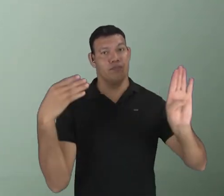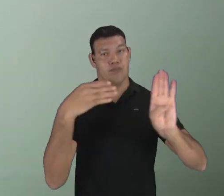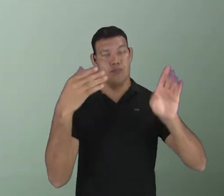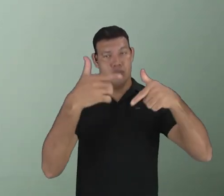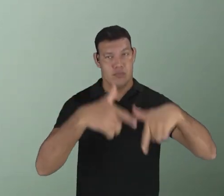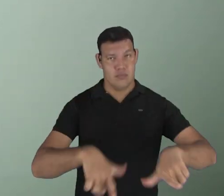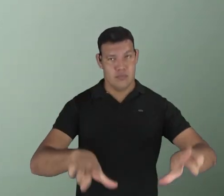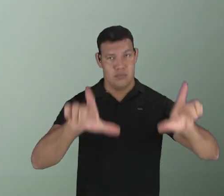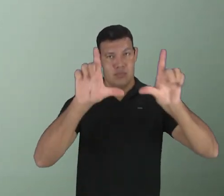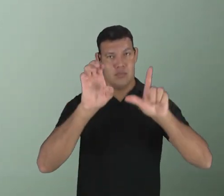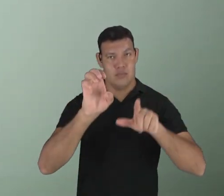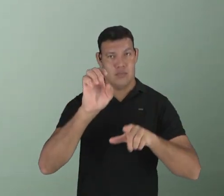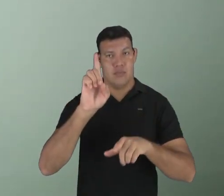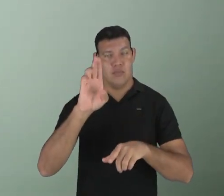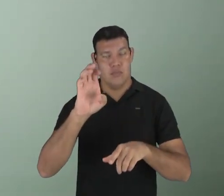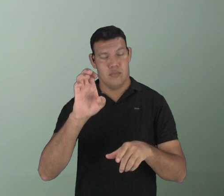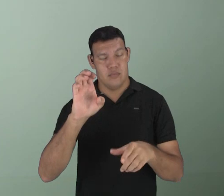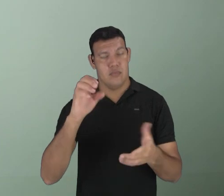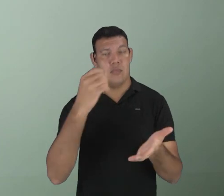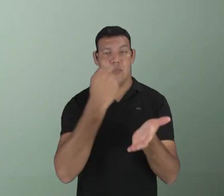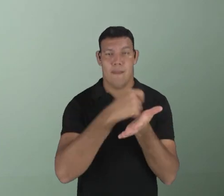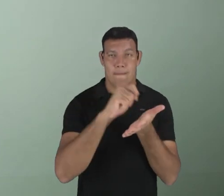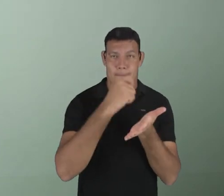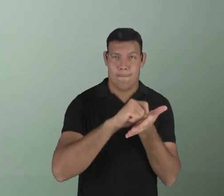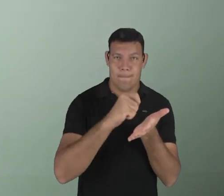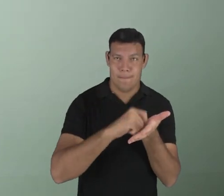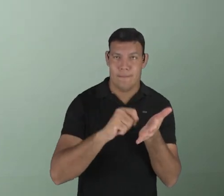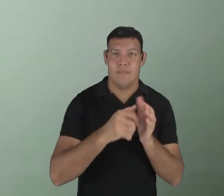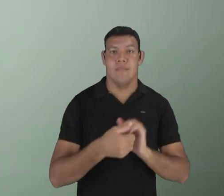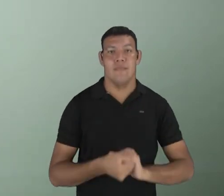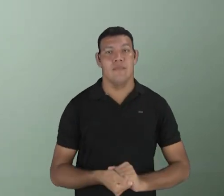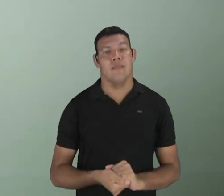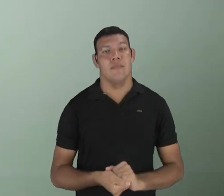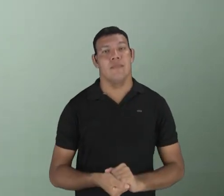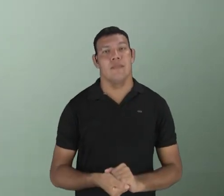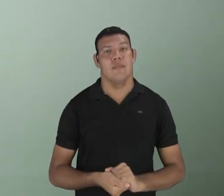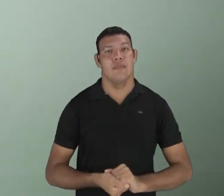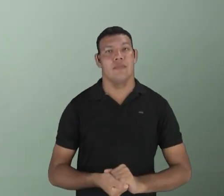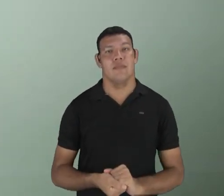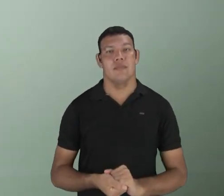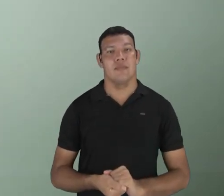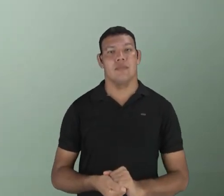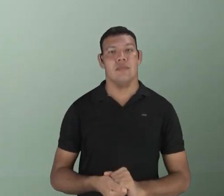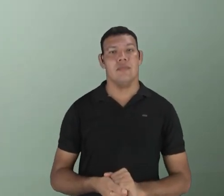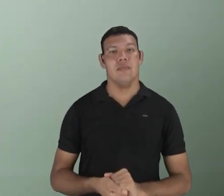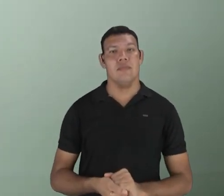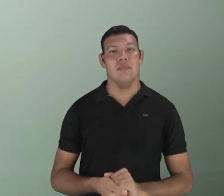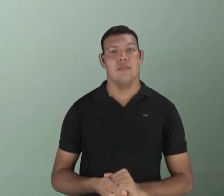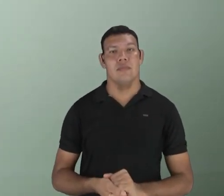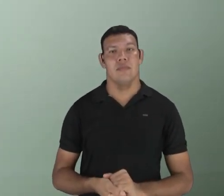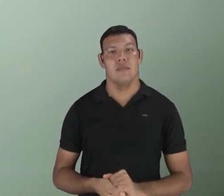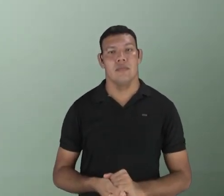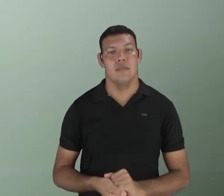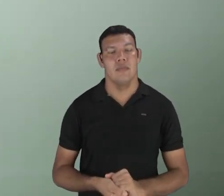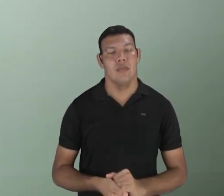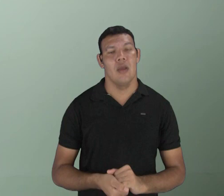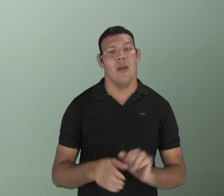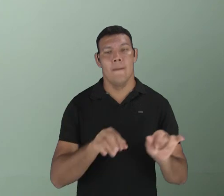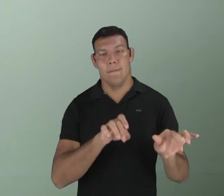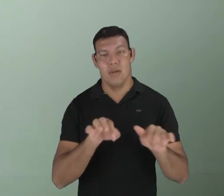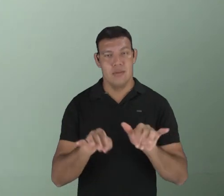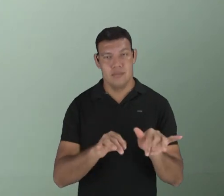aqui. Acessem a plataforma, façam as anotações. Plataforma lá, Eduque Acre,